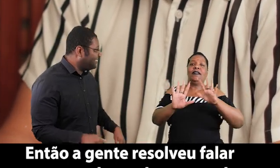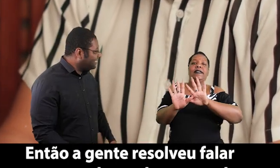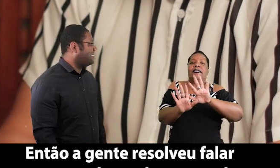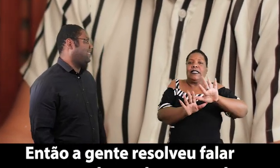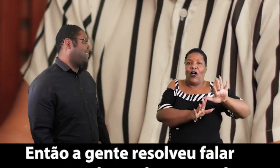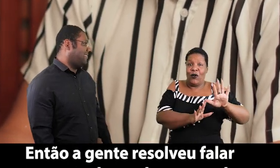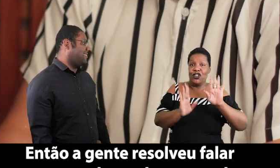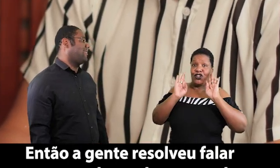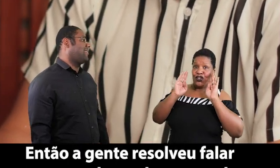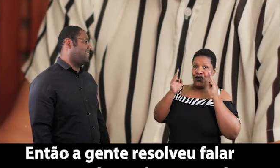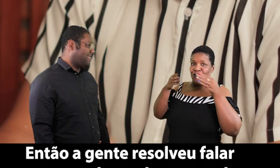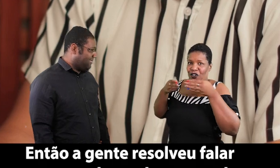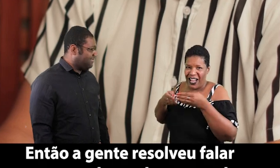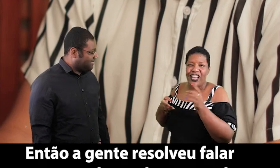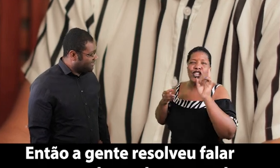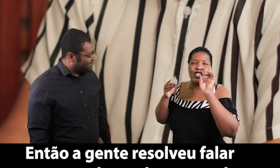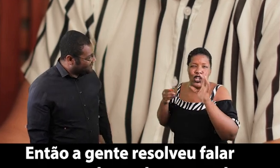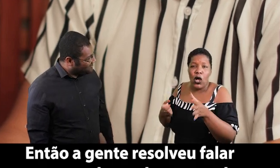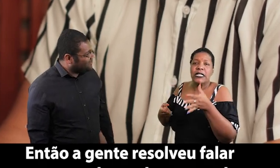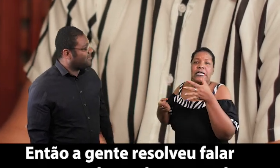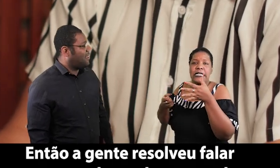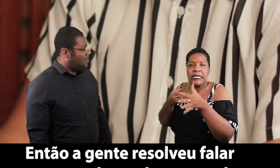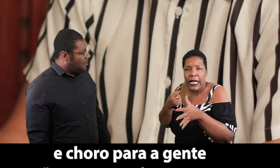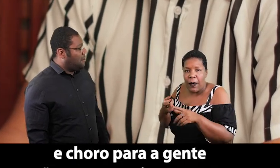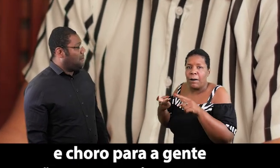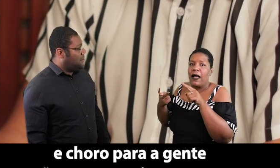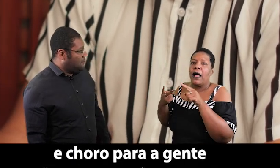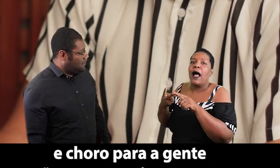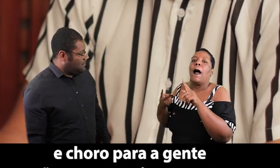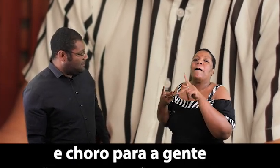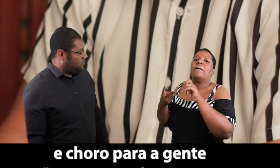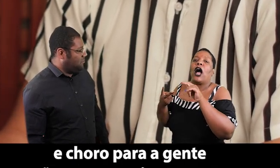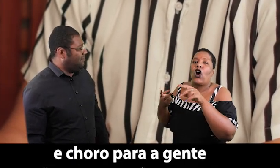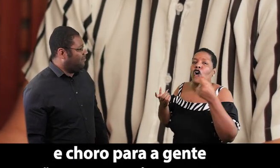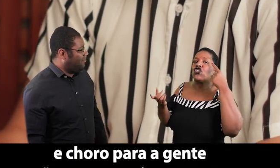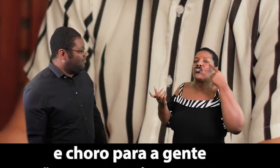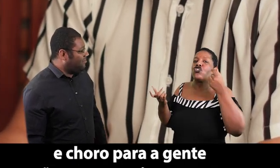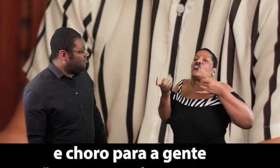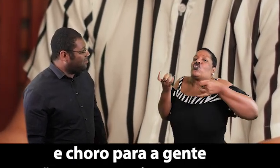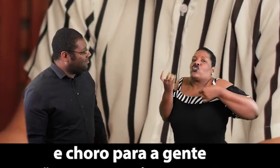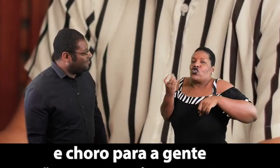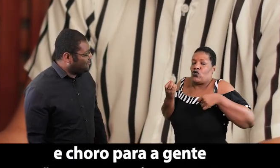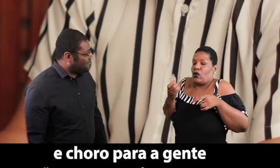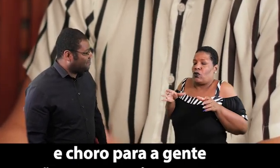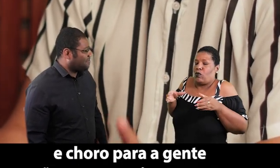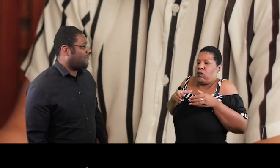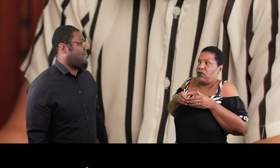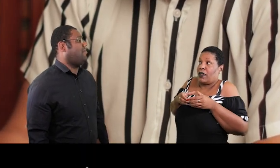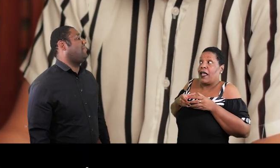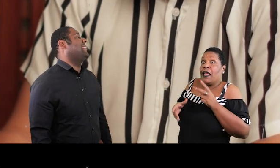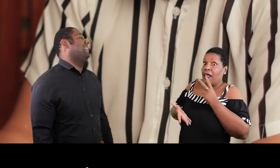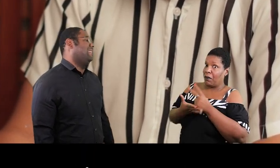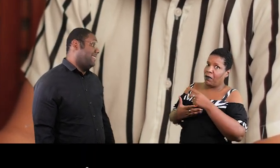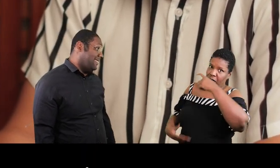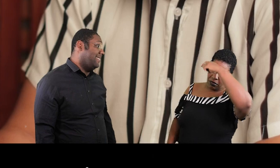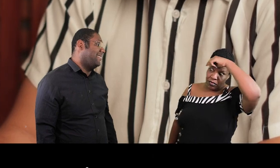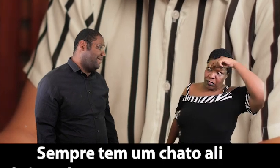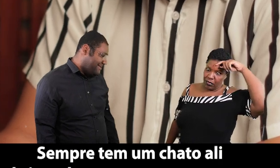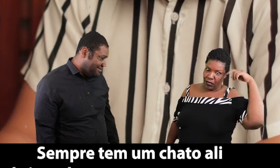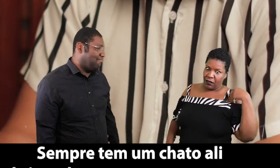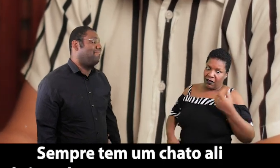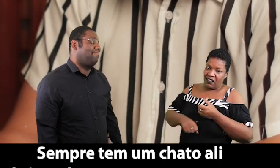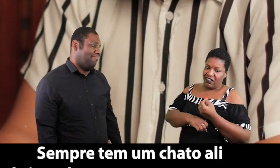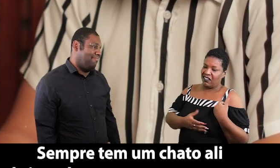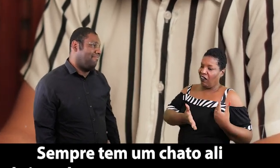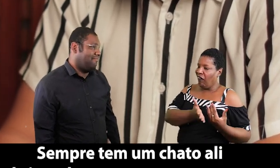gente resolveu falar somente de samba e pagode e choro. Pra gente não passar muitos apuros. E mesmo assim a gente passa apuros. Sempre